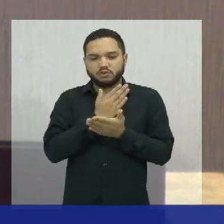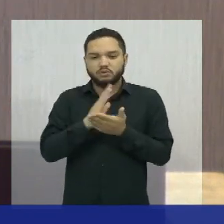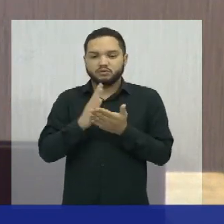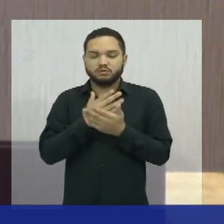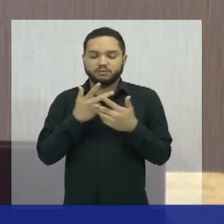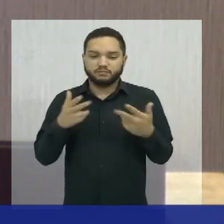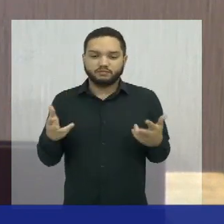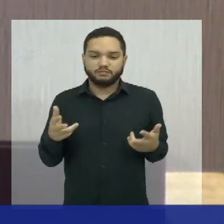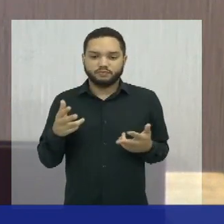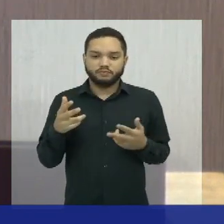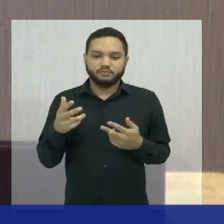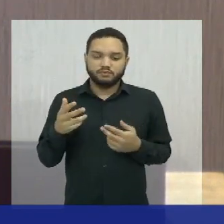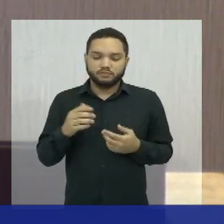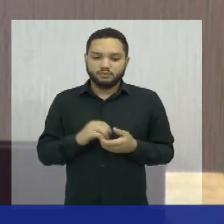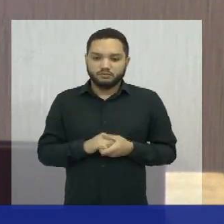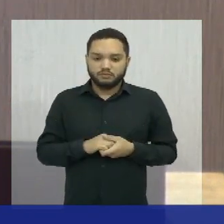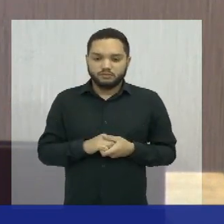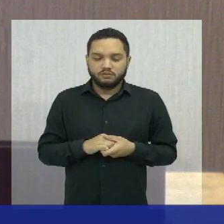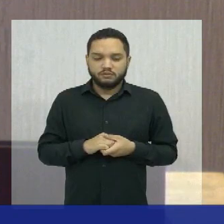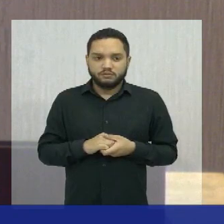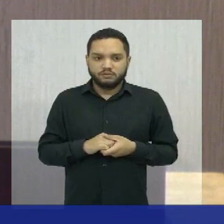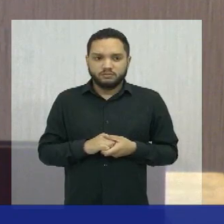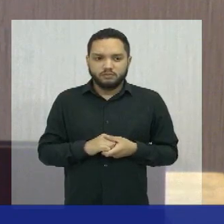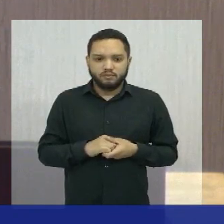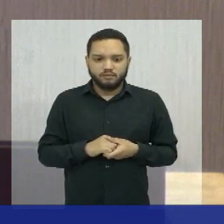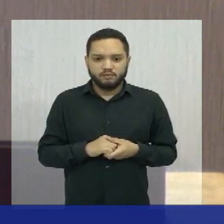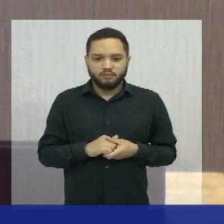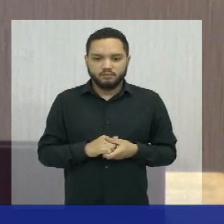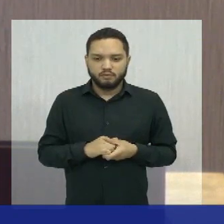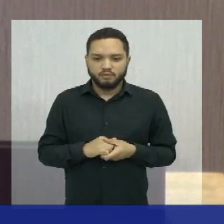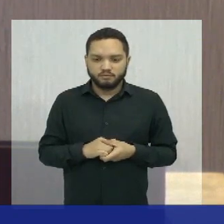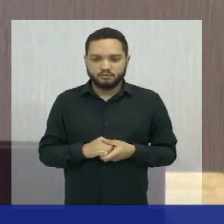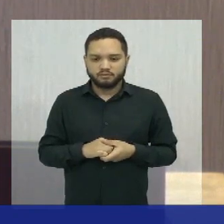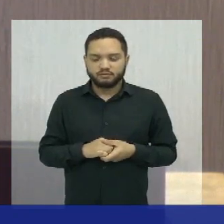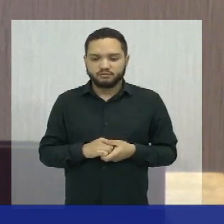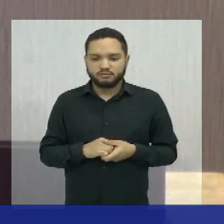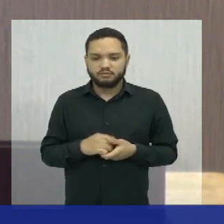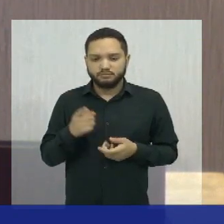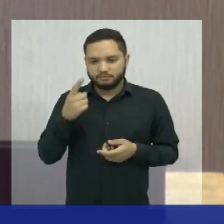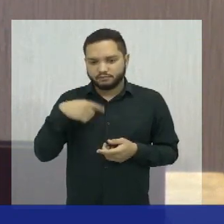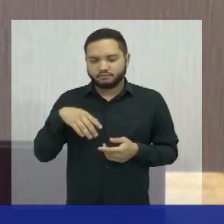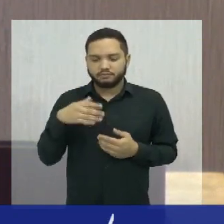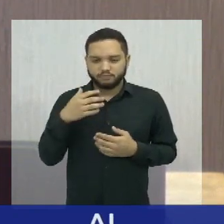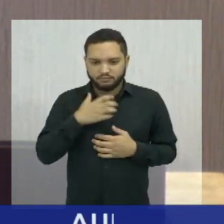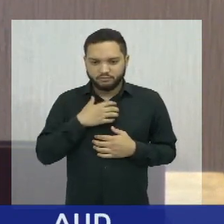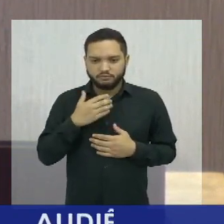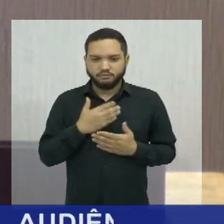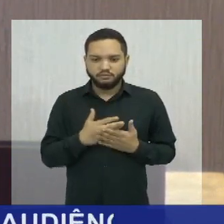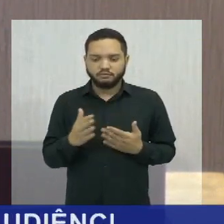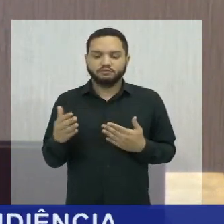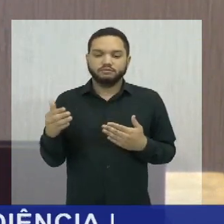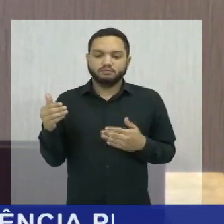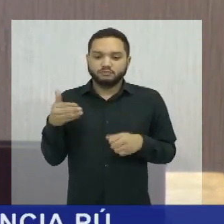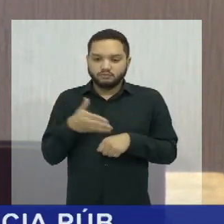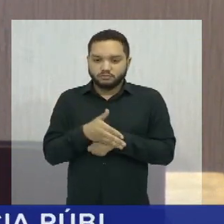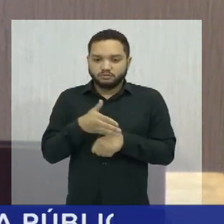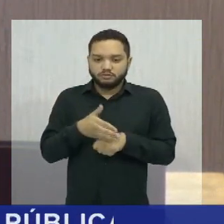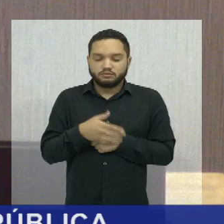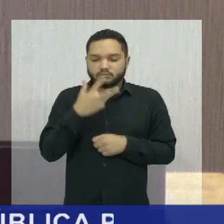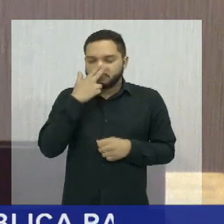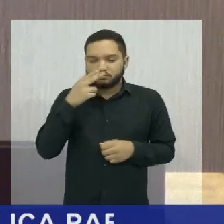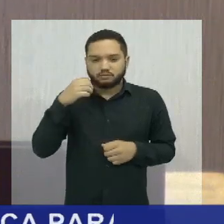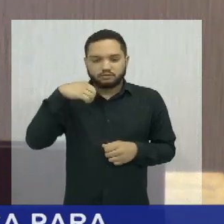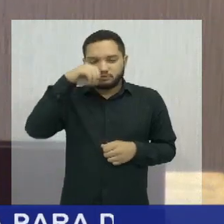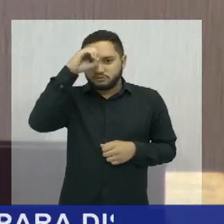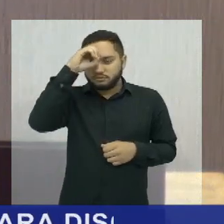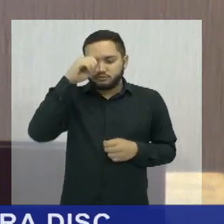que nós fomos, não vou dizer vítimas, mas nós fomos começando a participar e sem perceber, nós